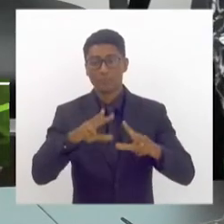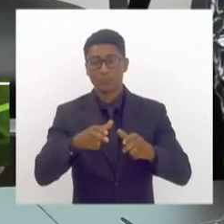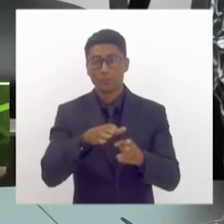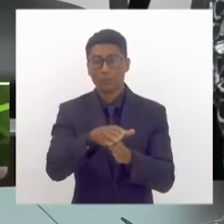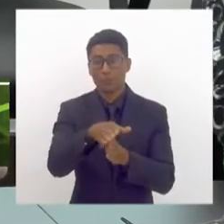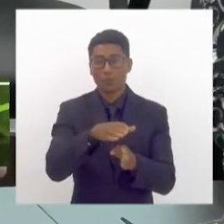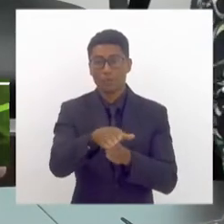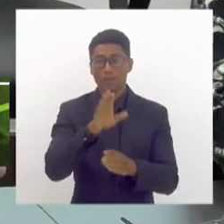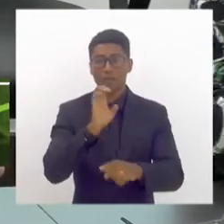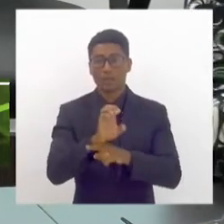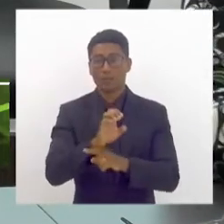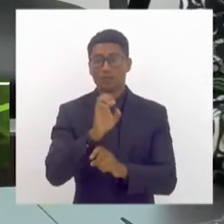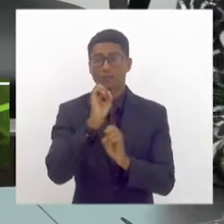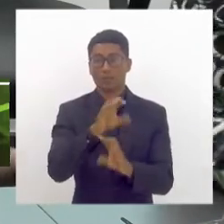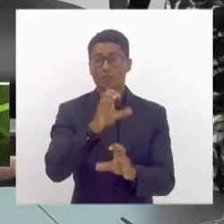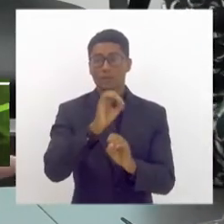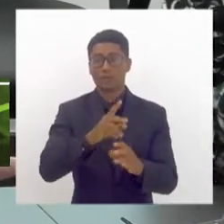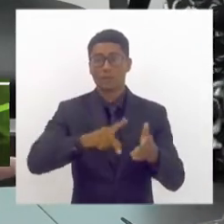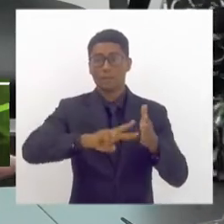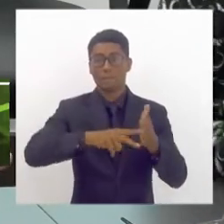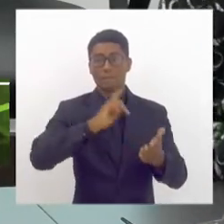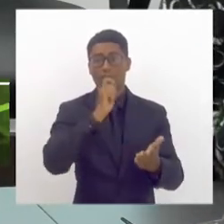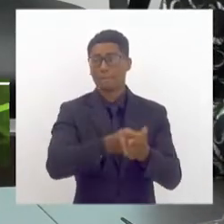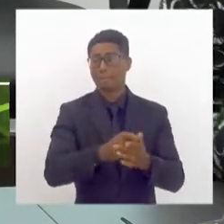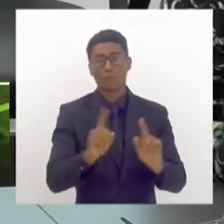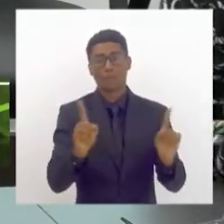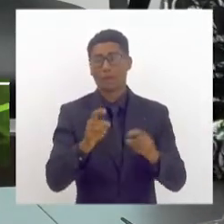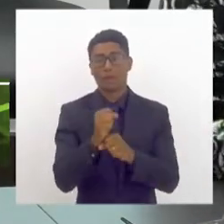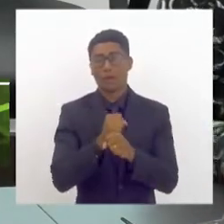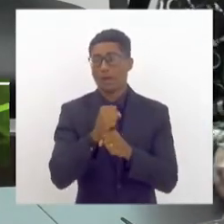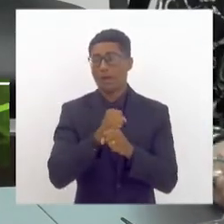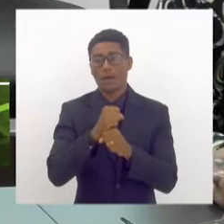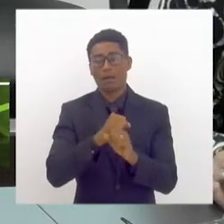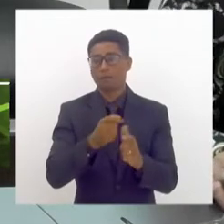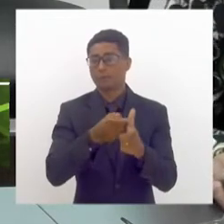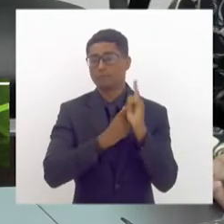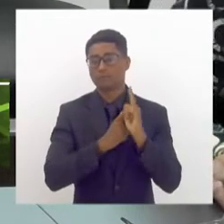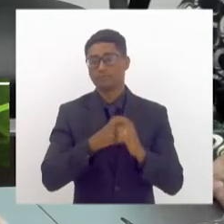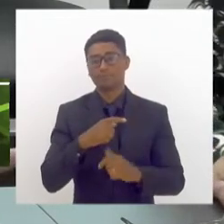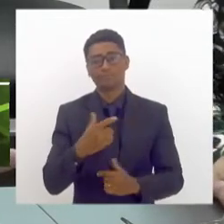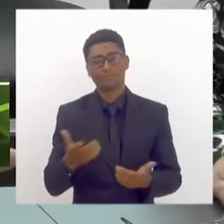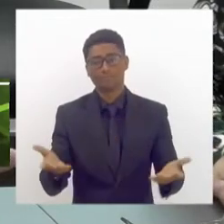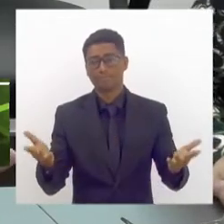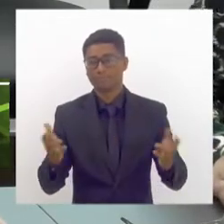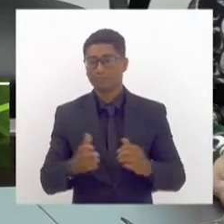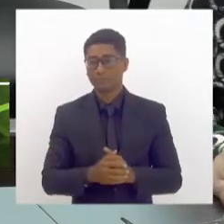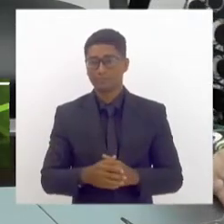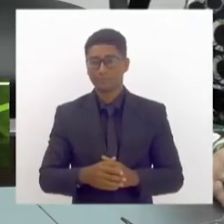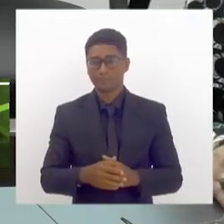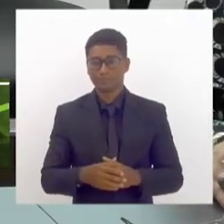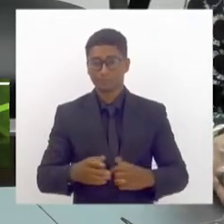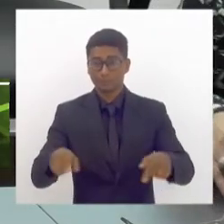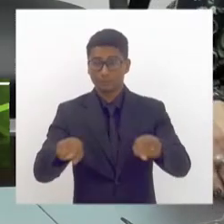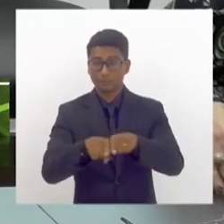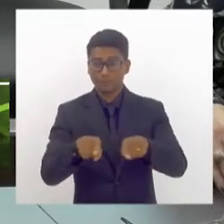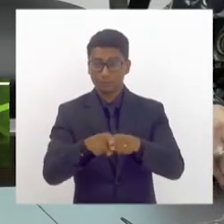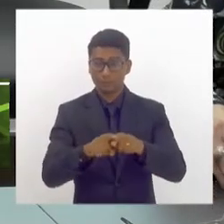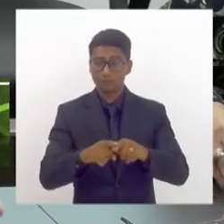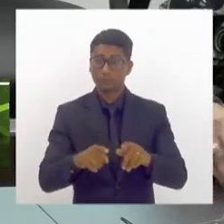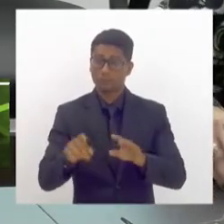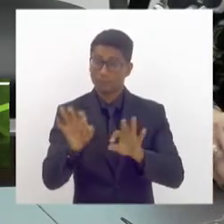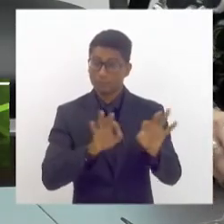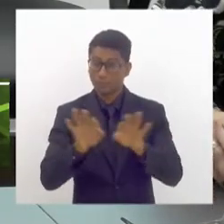não paga o condomínio. Deve anos de condomínio, né? E um dos projetos de 23-24